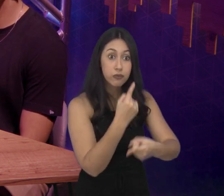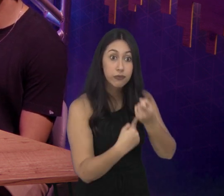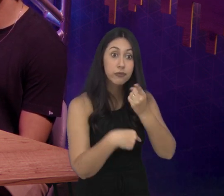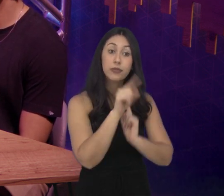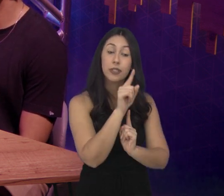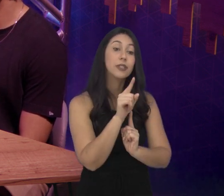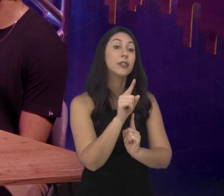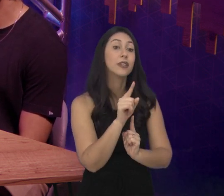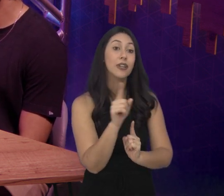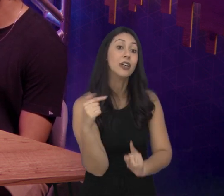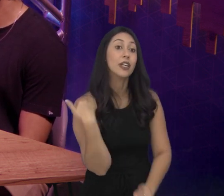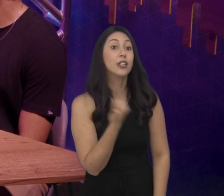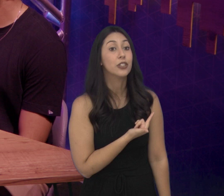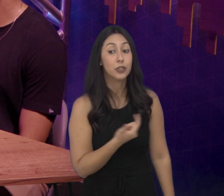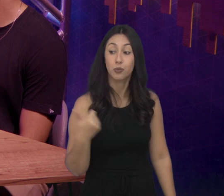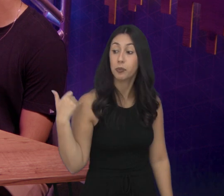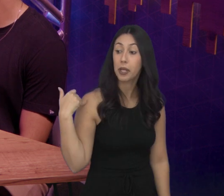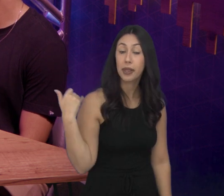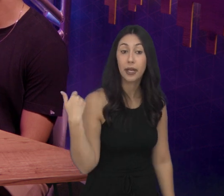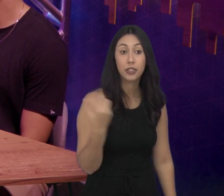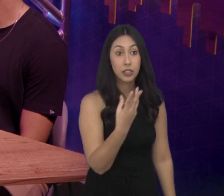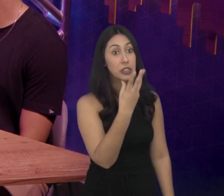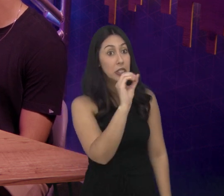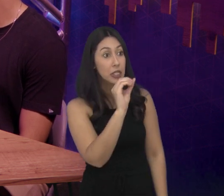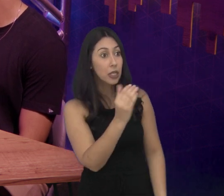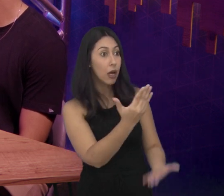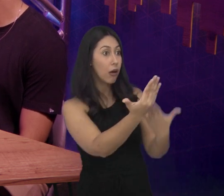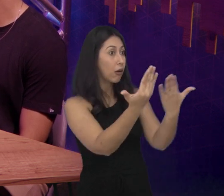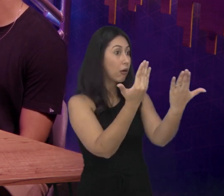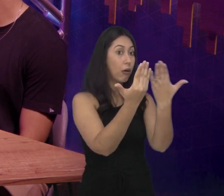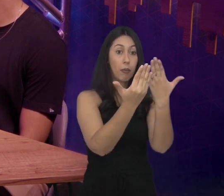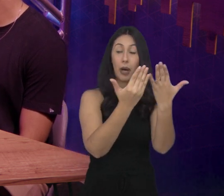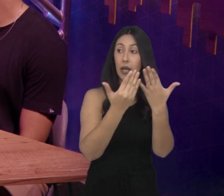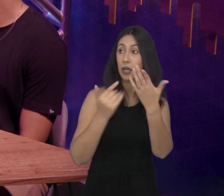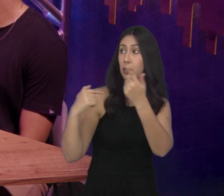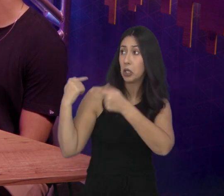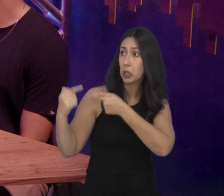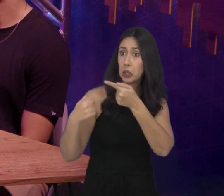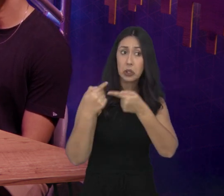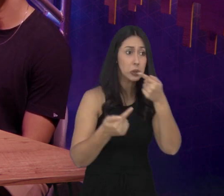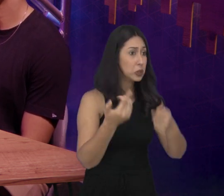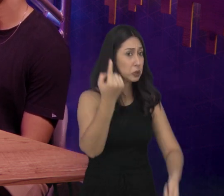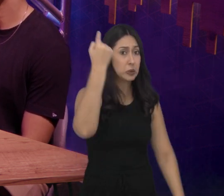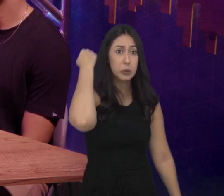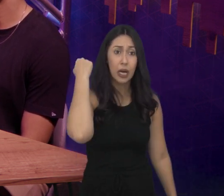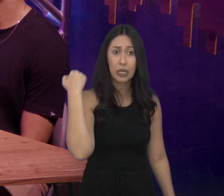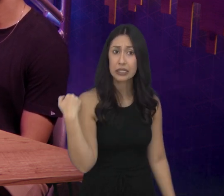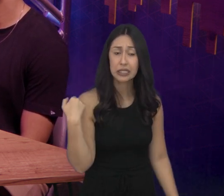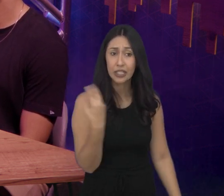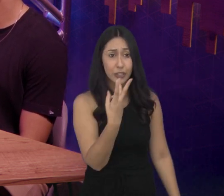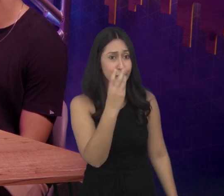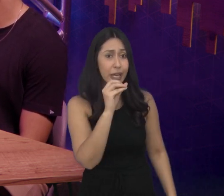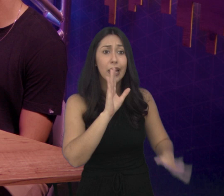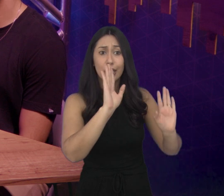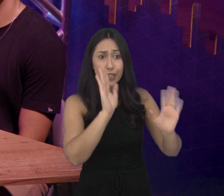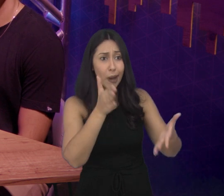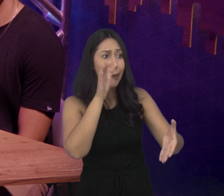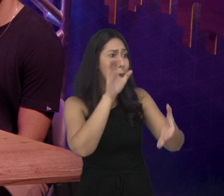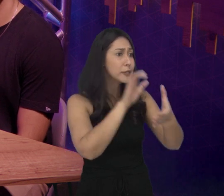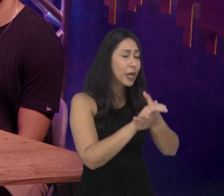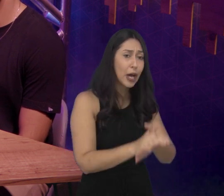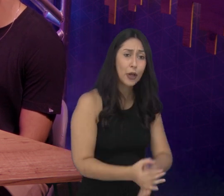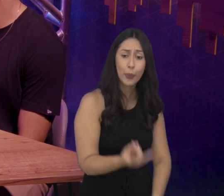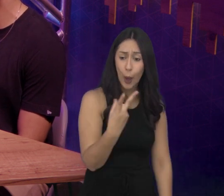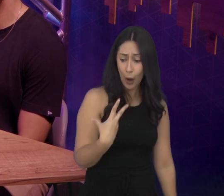né? A gente chegando aos 30 anos, se comparando muitas vezes com gerações anteriores, né? Que com 30 anos já tinha 2 filhos,